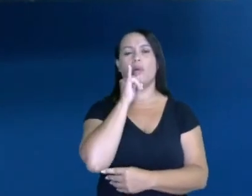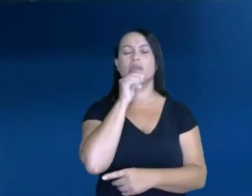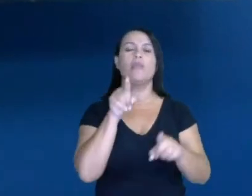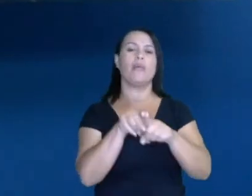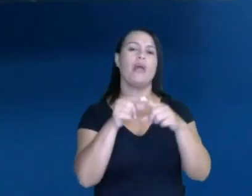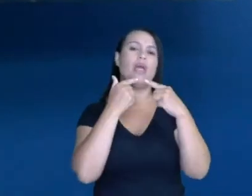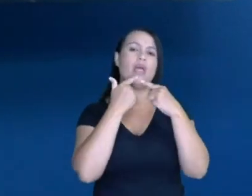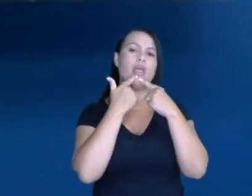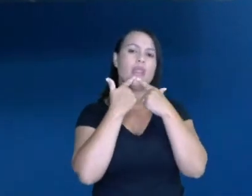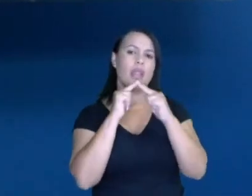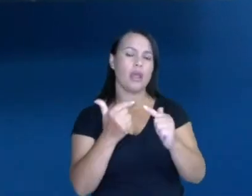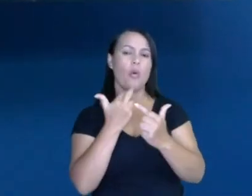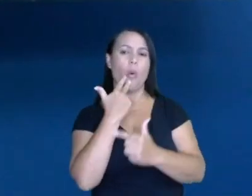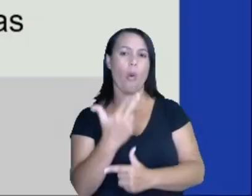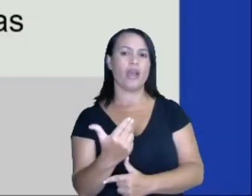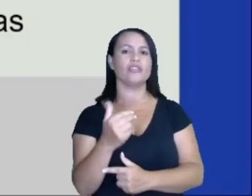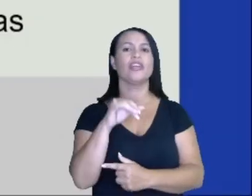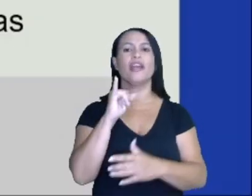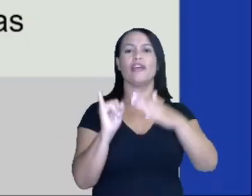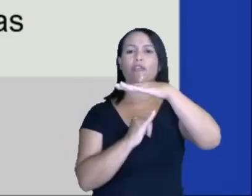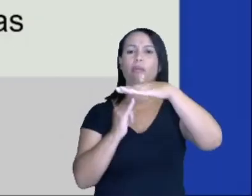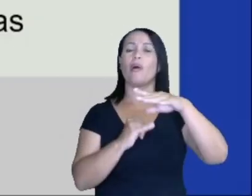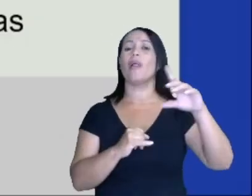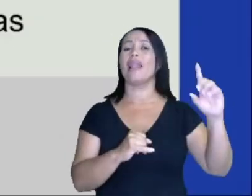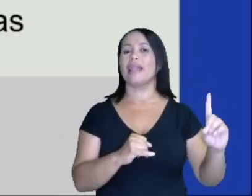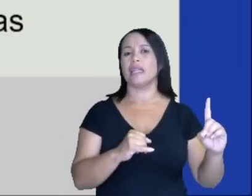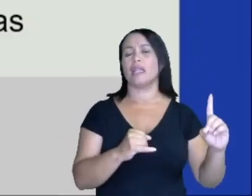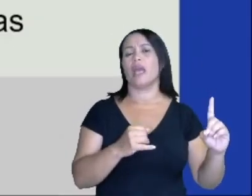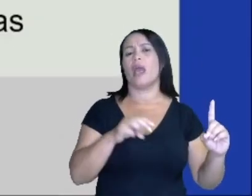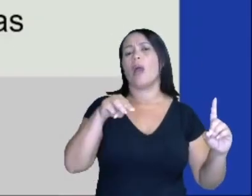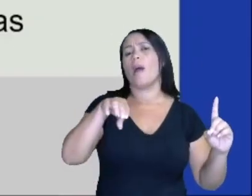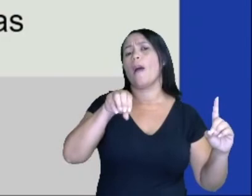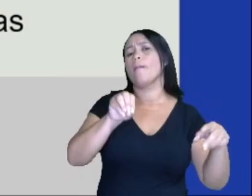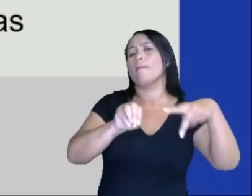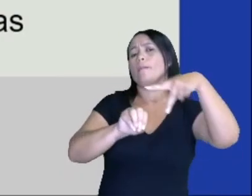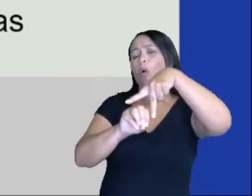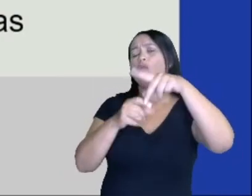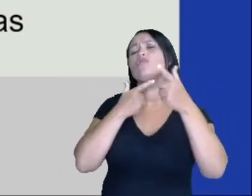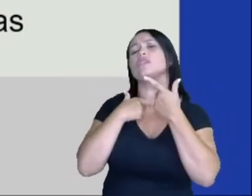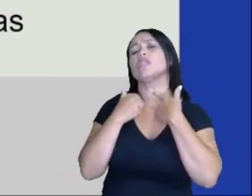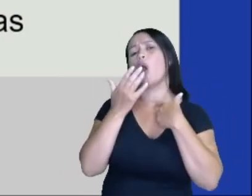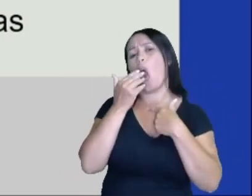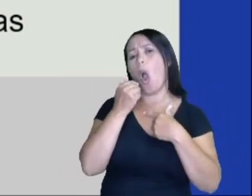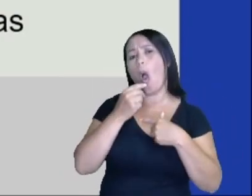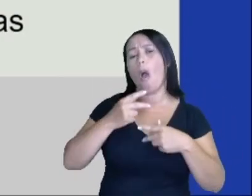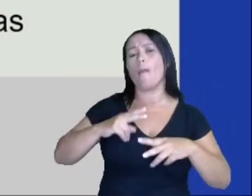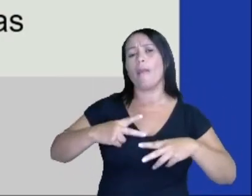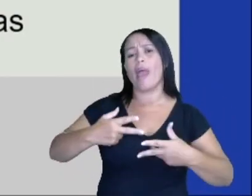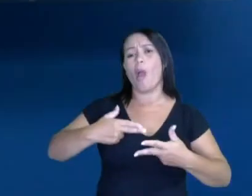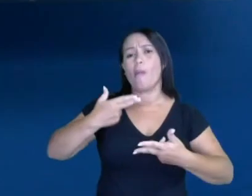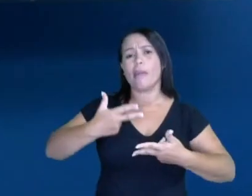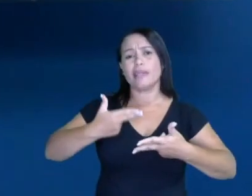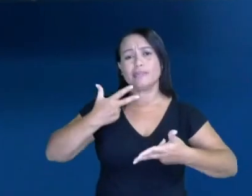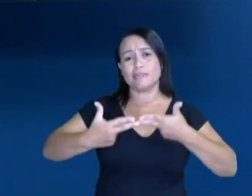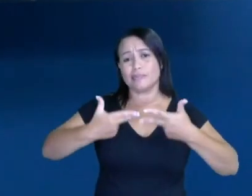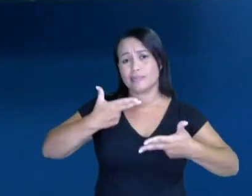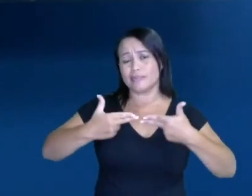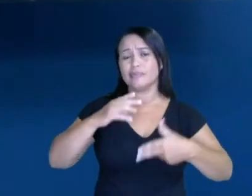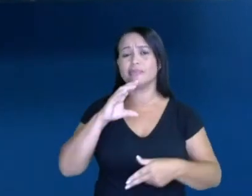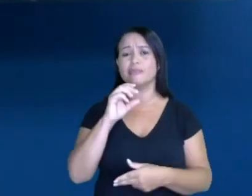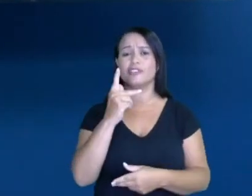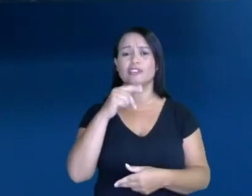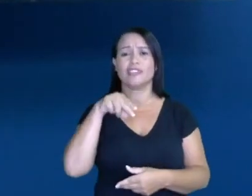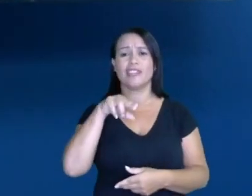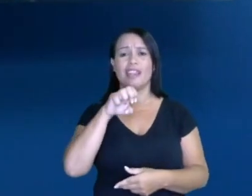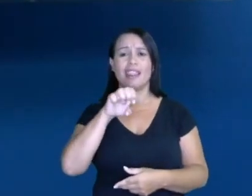linguagem informal. Letra D. Mo, tô com vontade de comer comida chinesa. Percebam que também é um